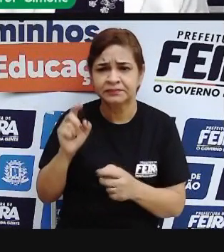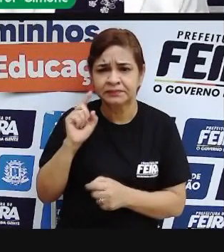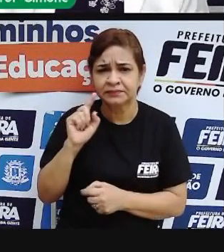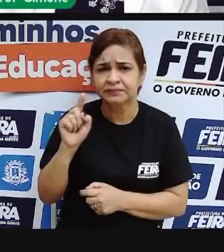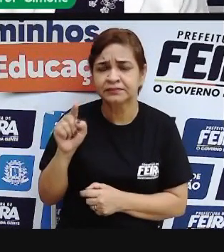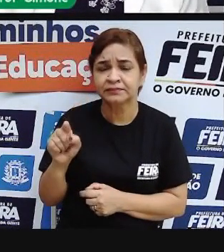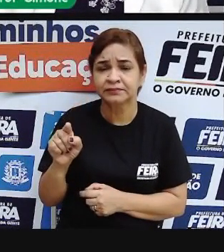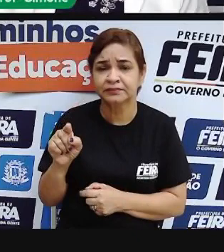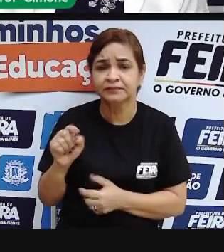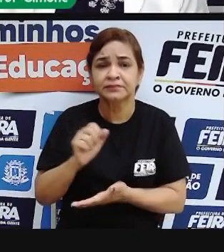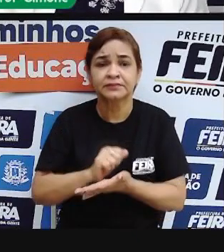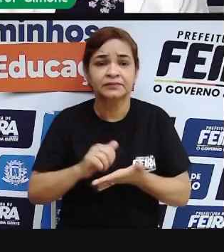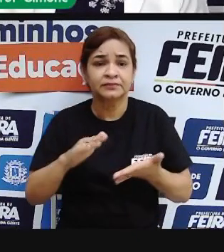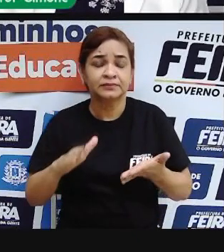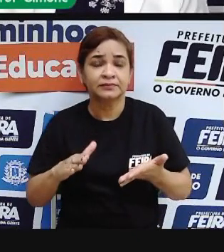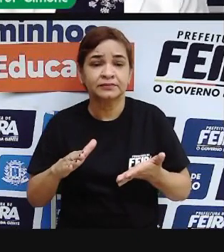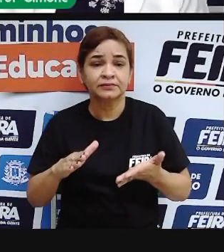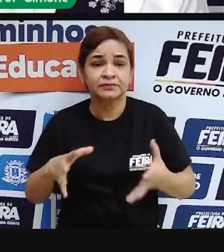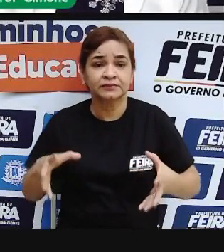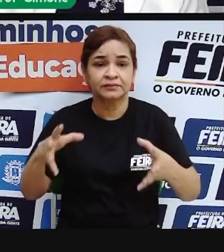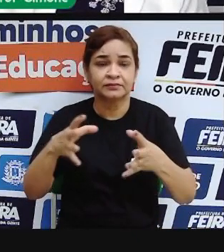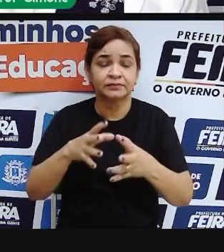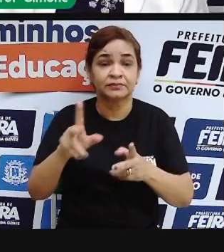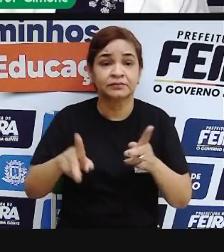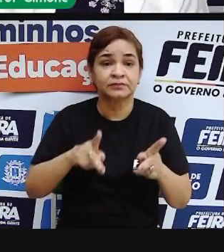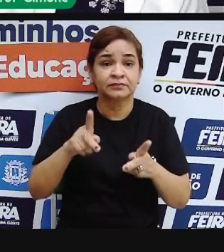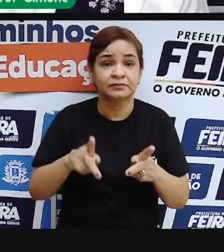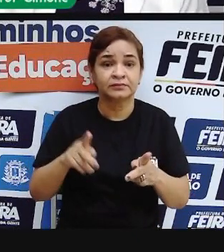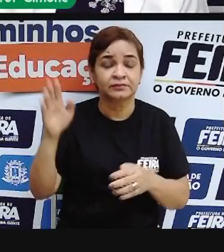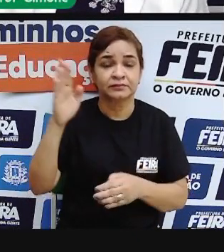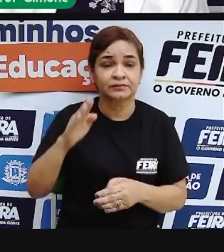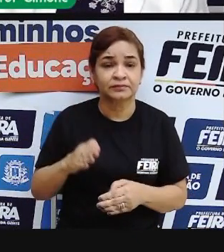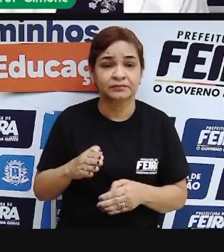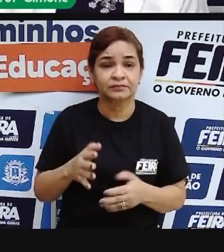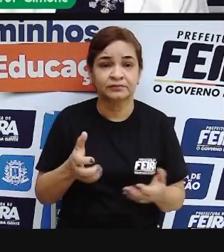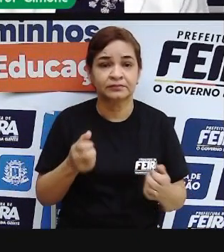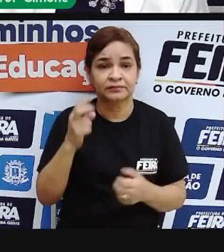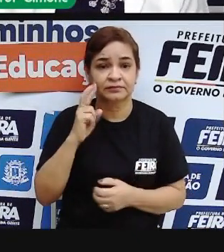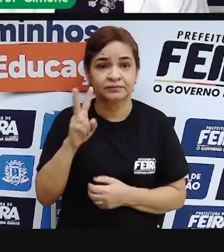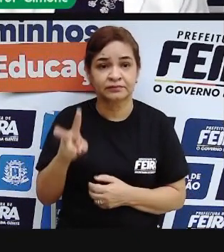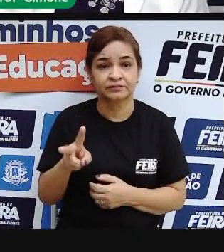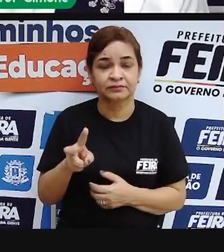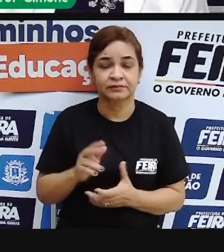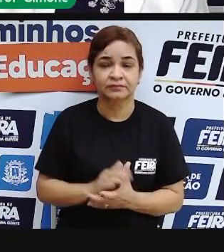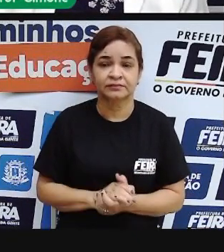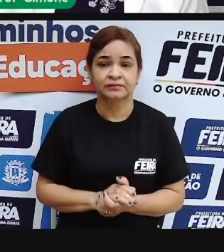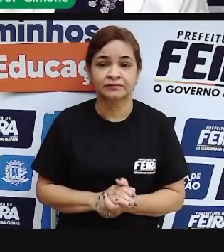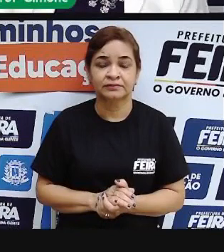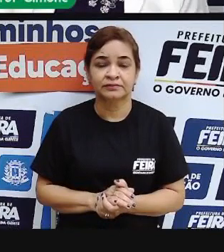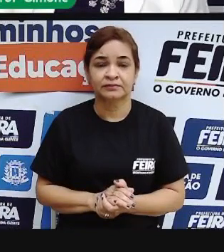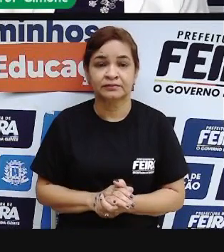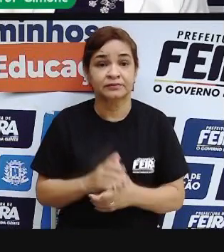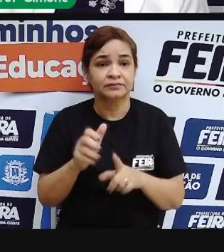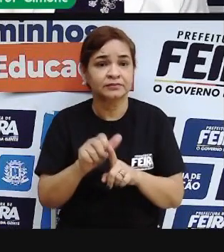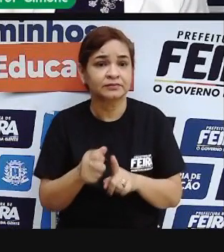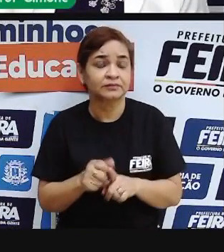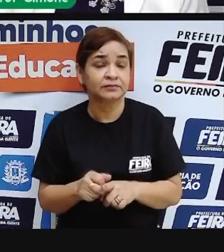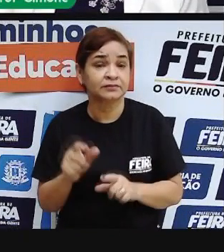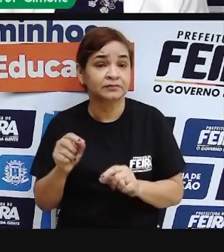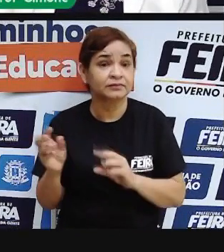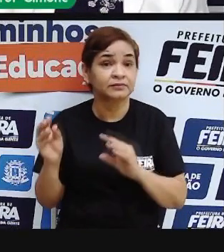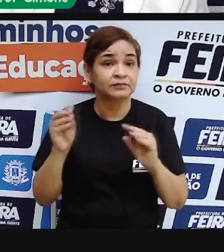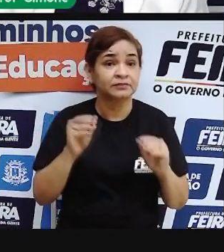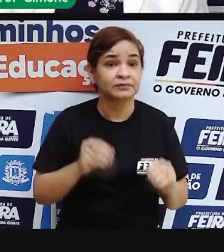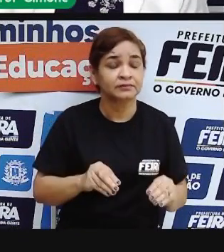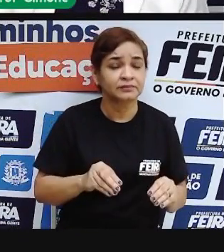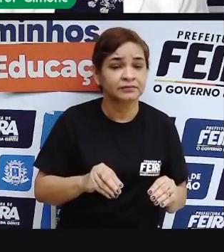está caracterizando a formação do povo brasileiro? Vamos descobrir? O milho foi introduzido na